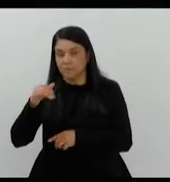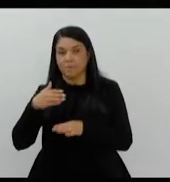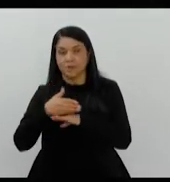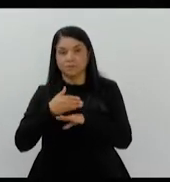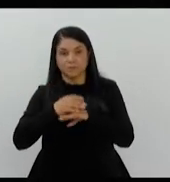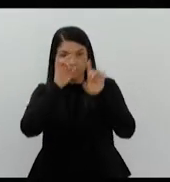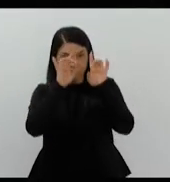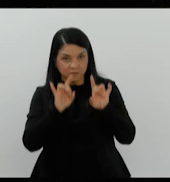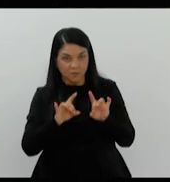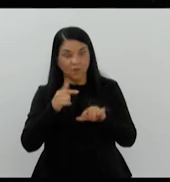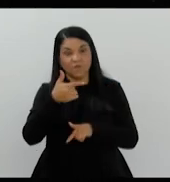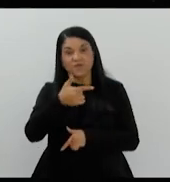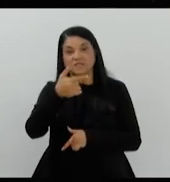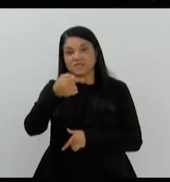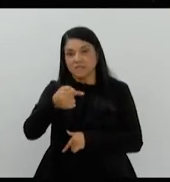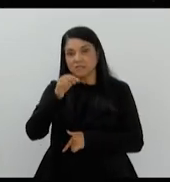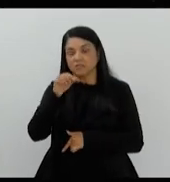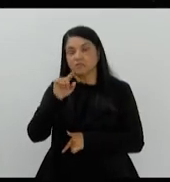27,2.